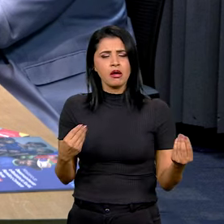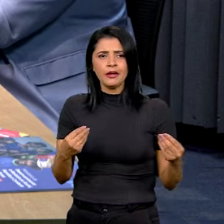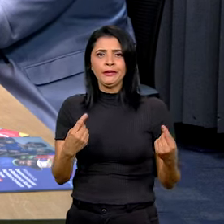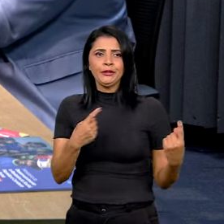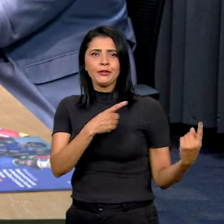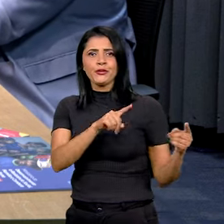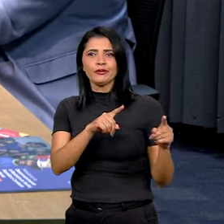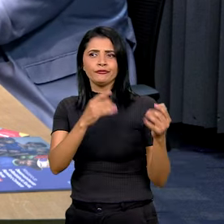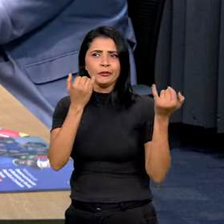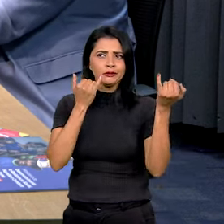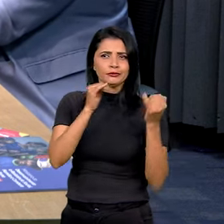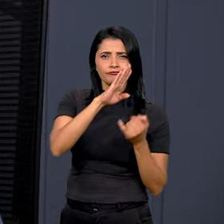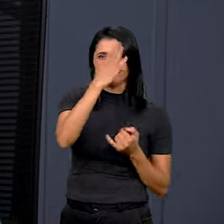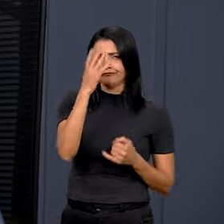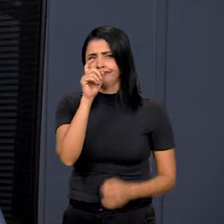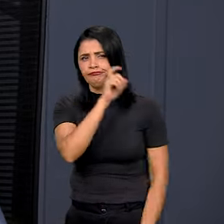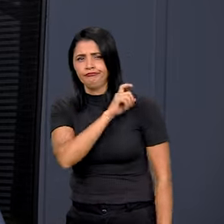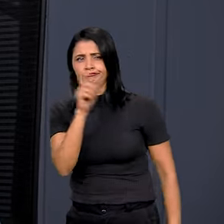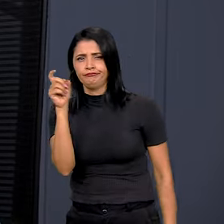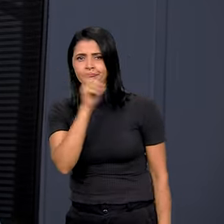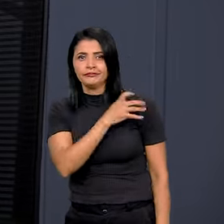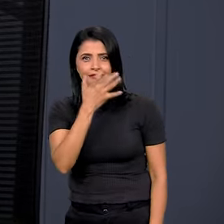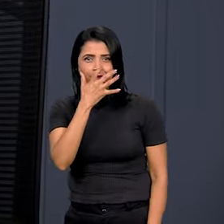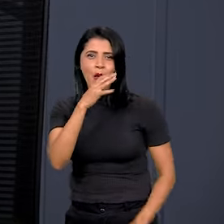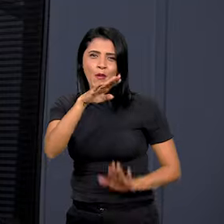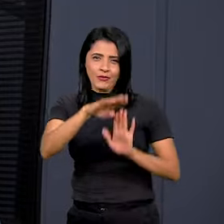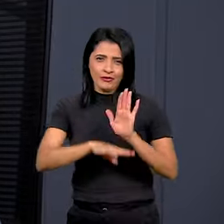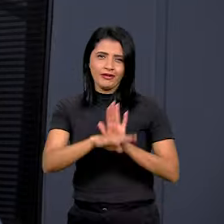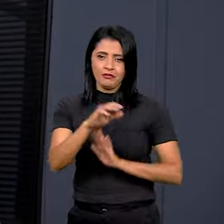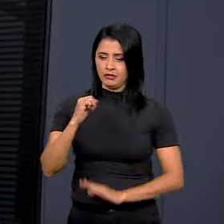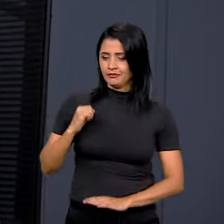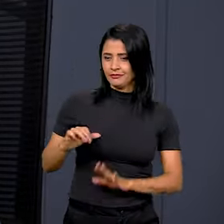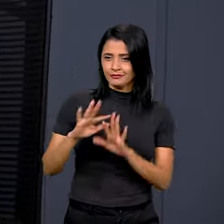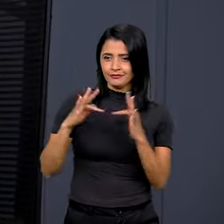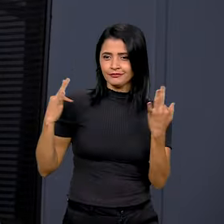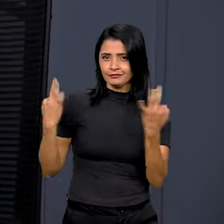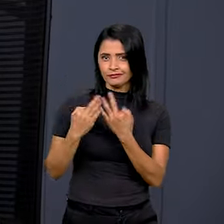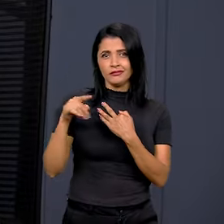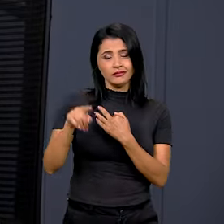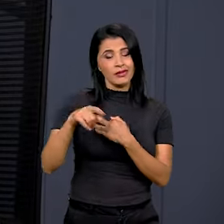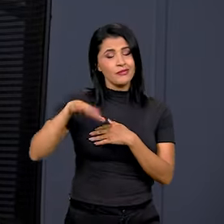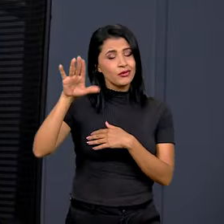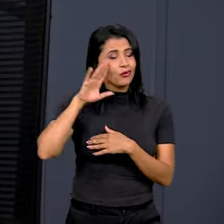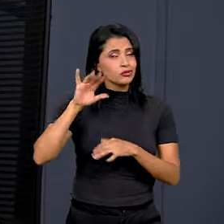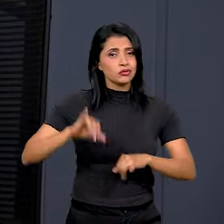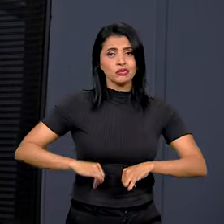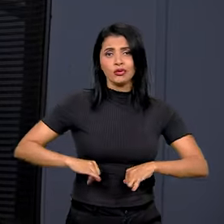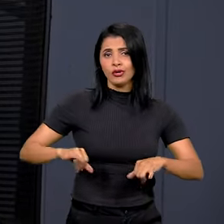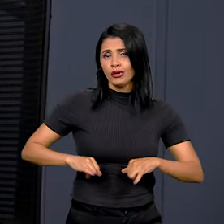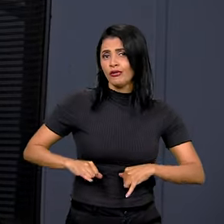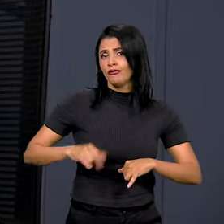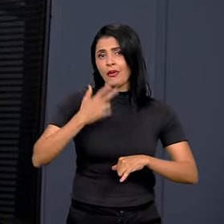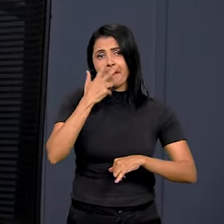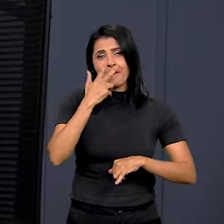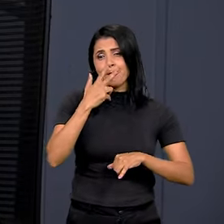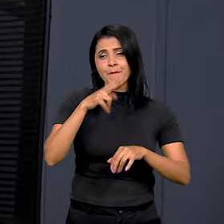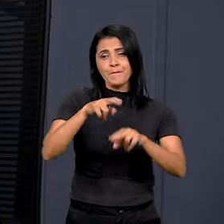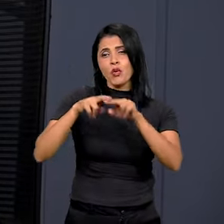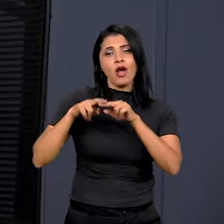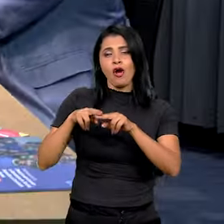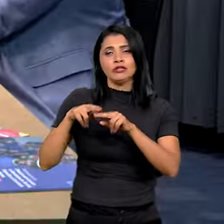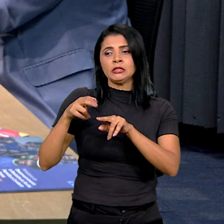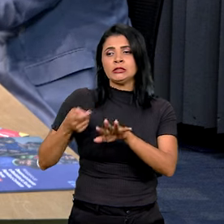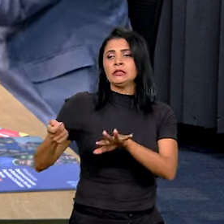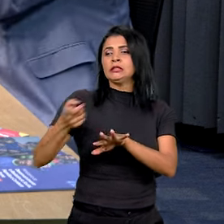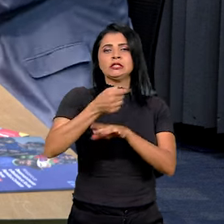seja o combate a desinformação o programa Bolsa Família infelizmente é o maior alvo de fake News hoje no Brasil né então